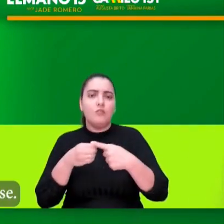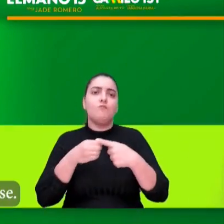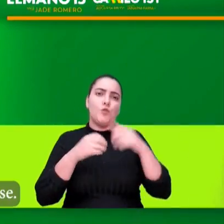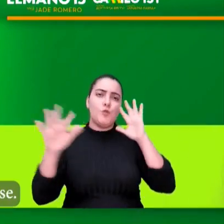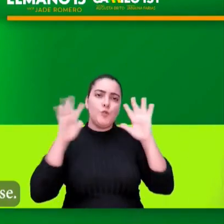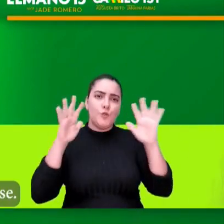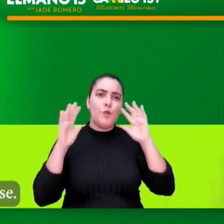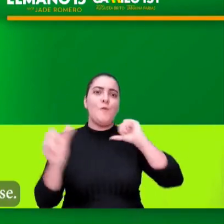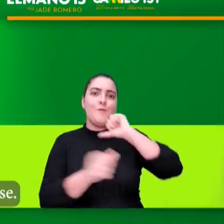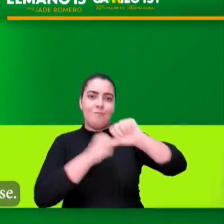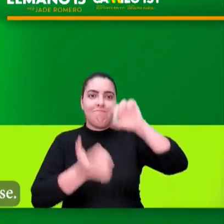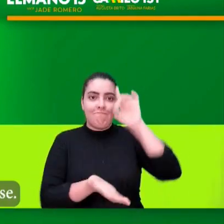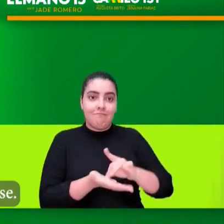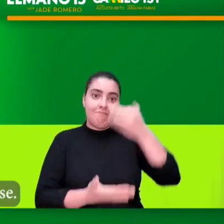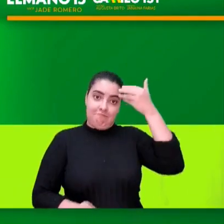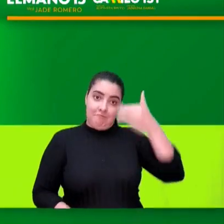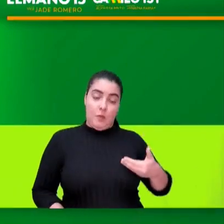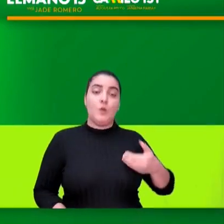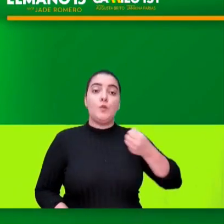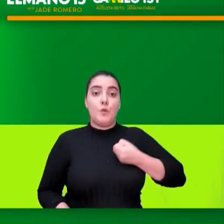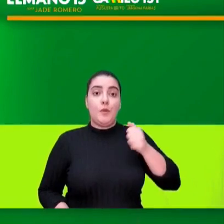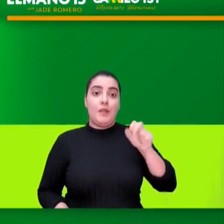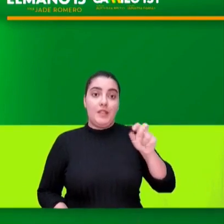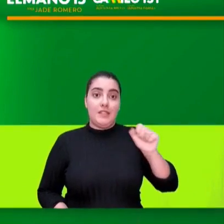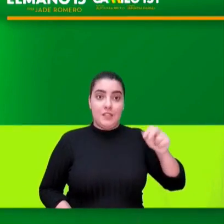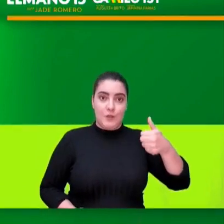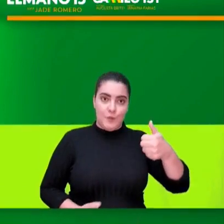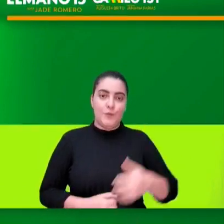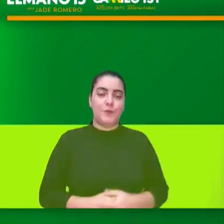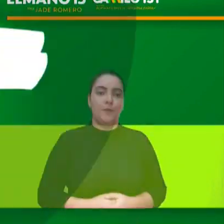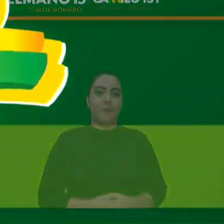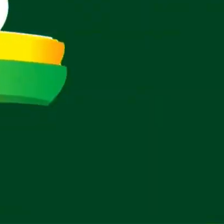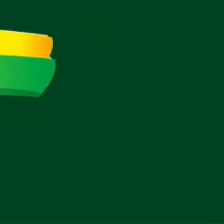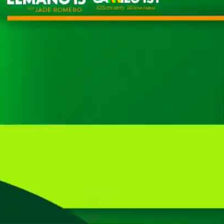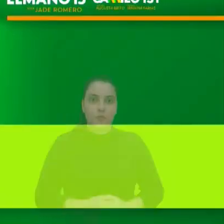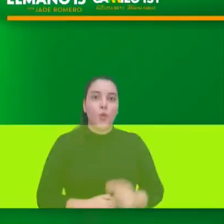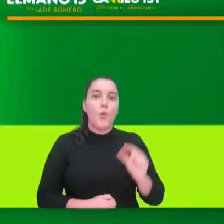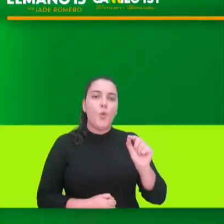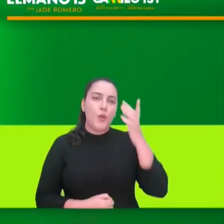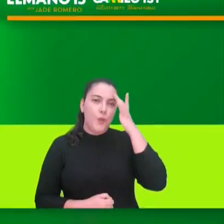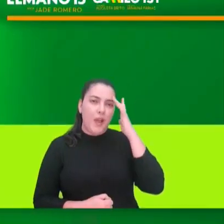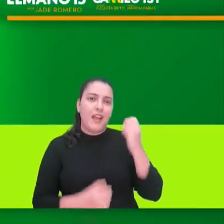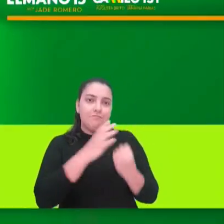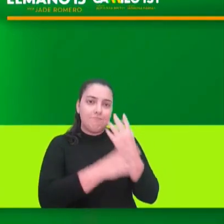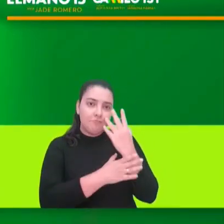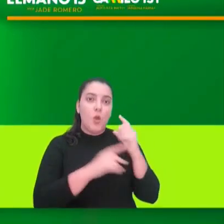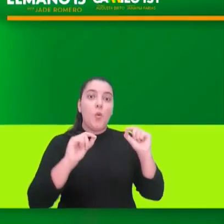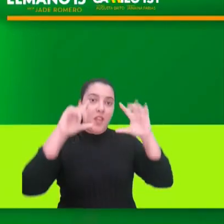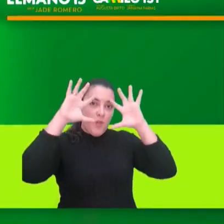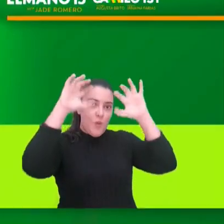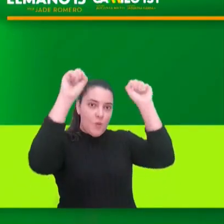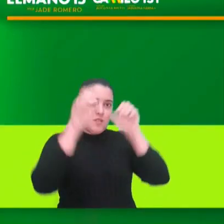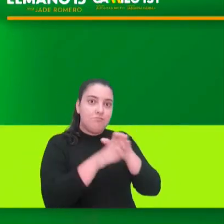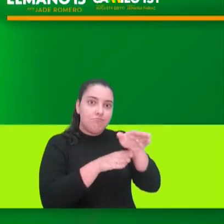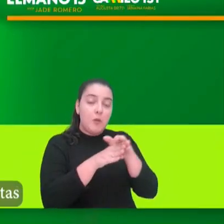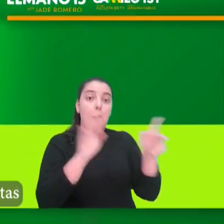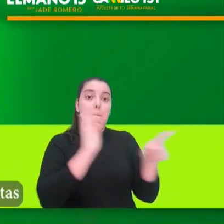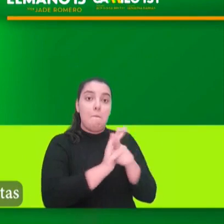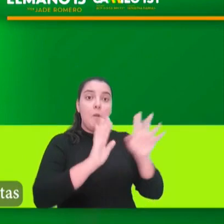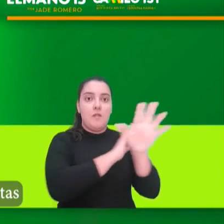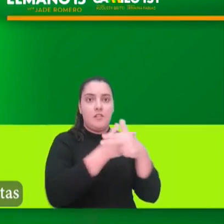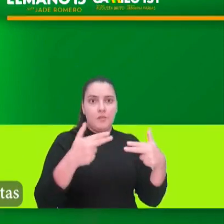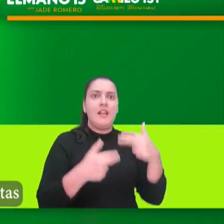municípios, concretizando o sonho do povo cearense. Leonardo Araújo, 15151. O que você acha da criação de um Conselho Tutelar